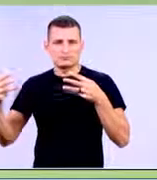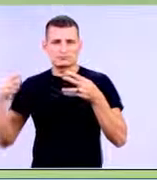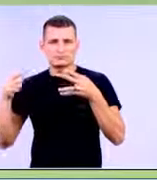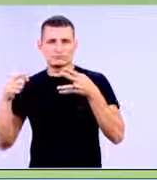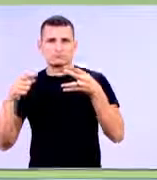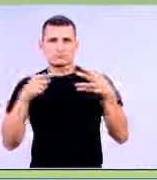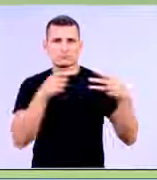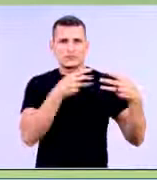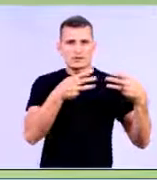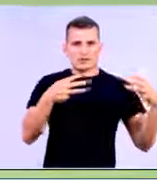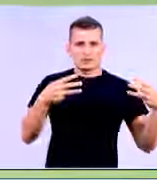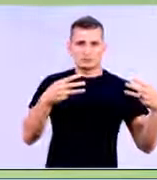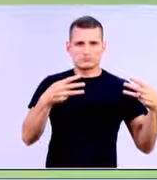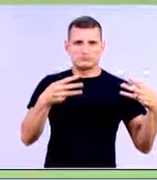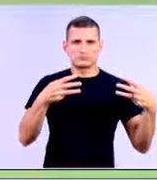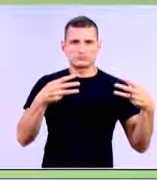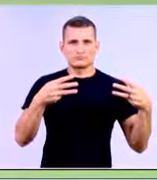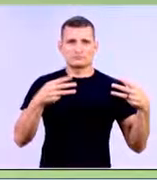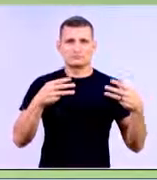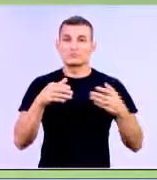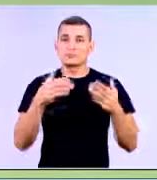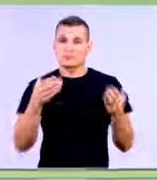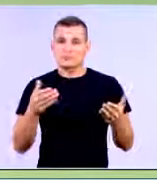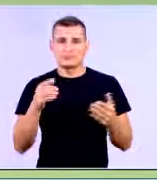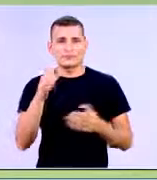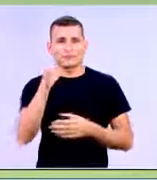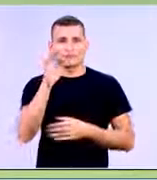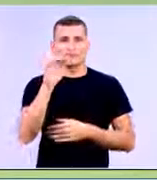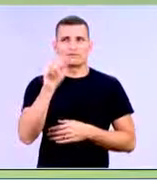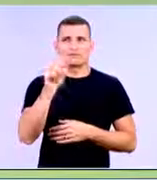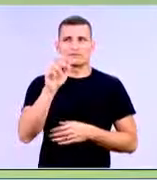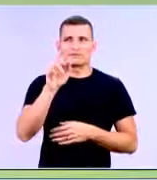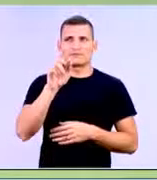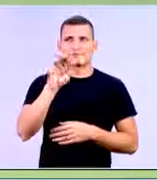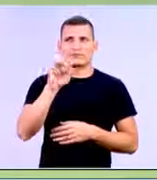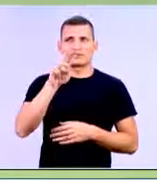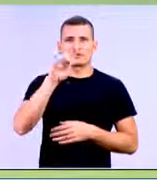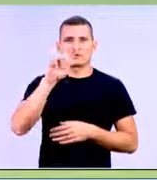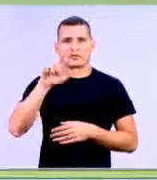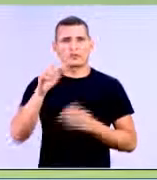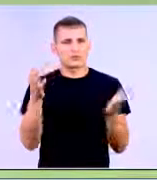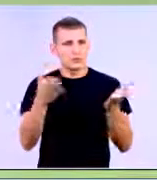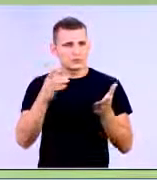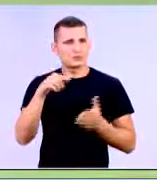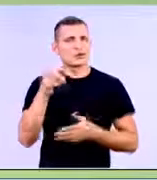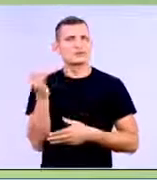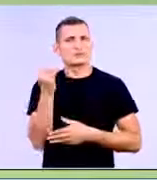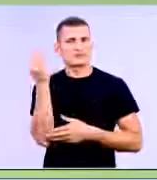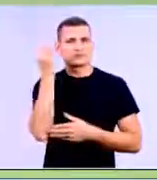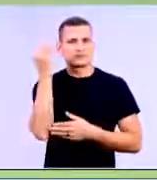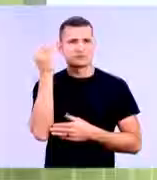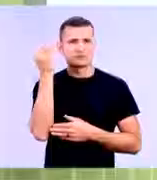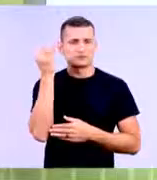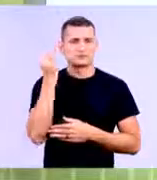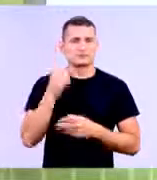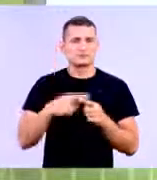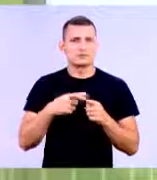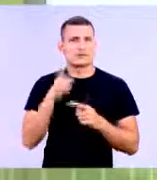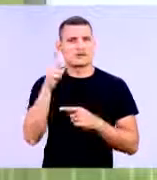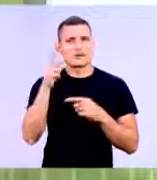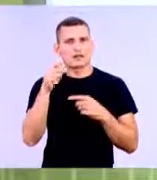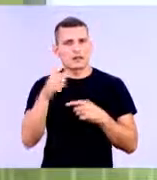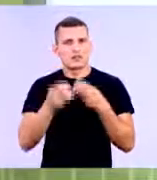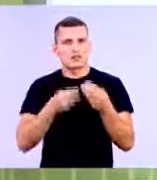externa em tempo real. Então, veja bem, esses firewalls, hoje, eles são muito eficazes. Porque é como se ele fosse